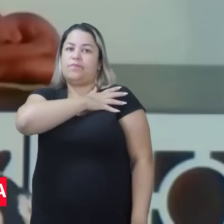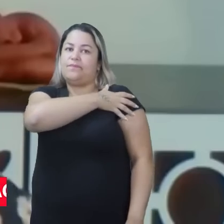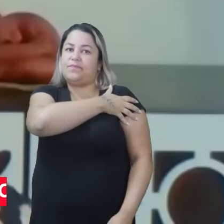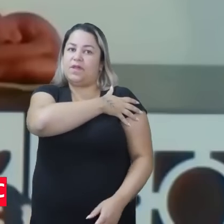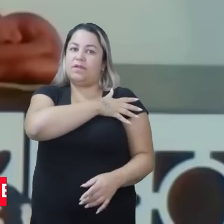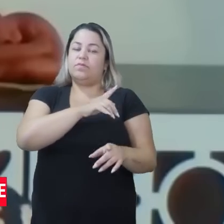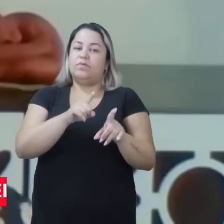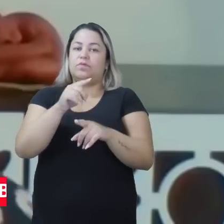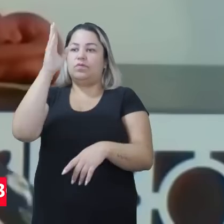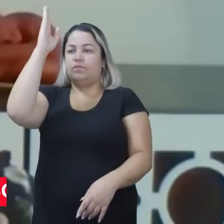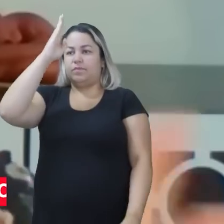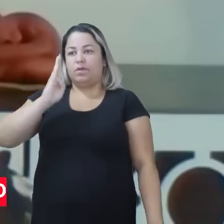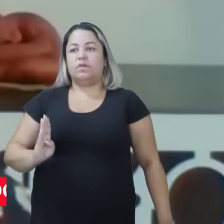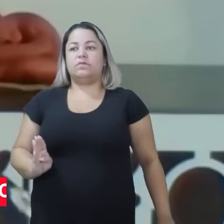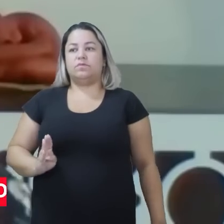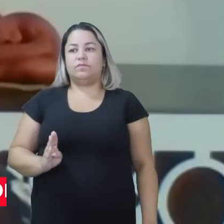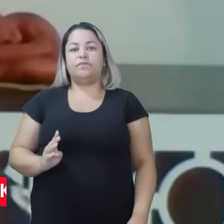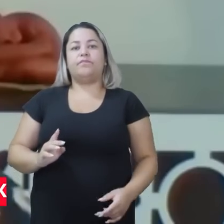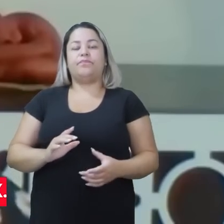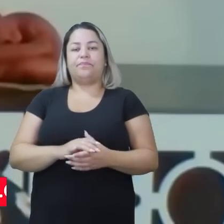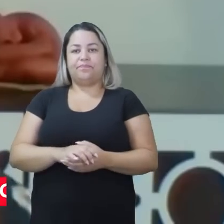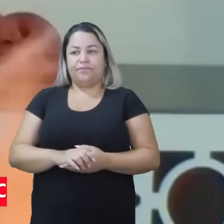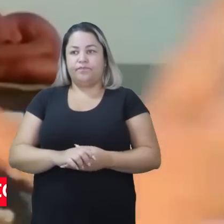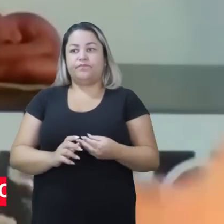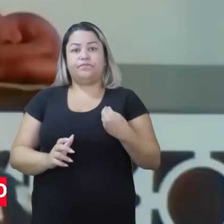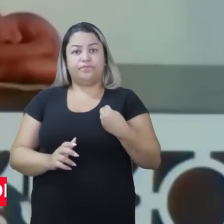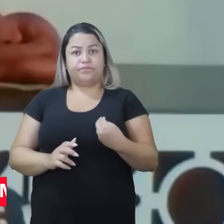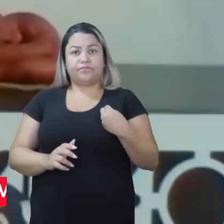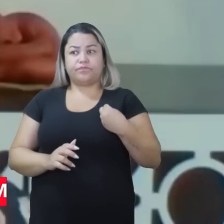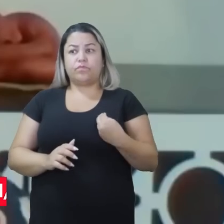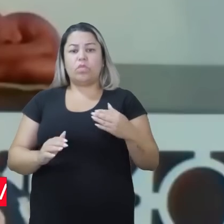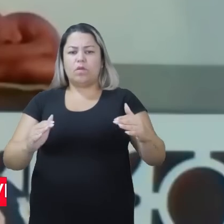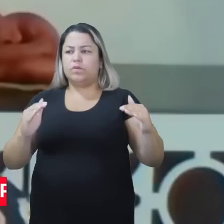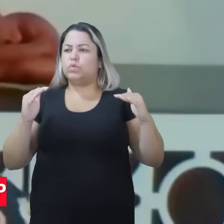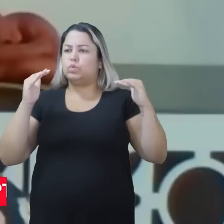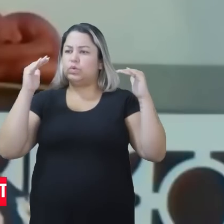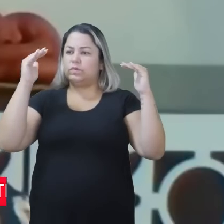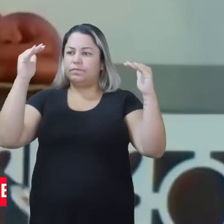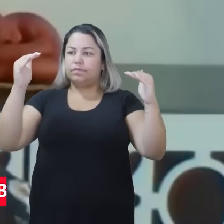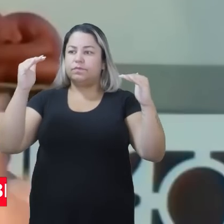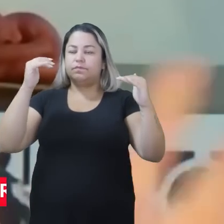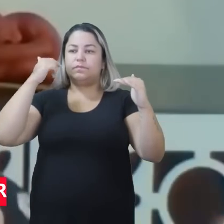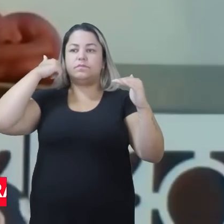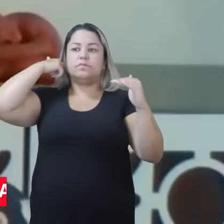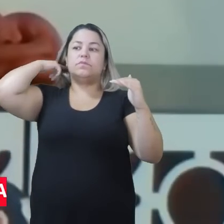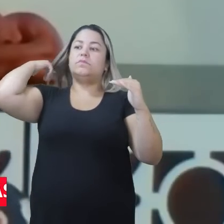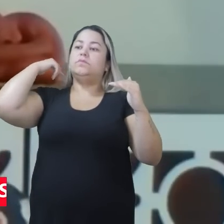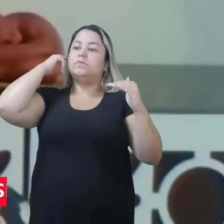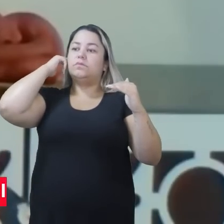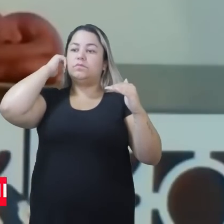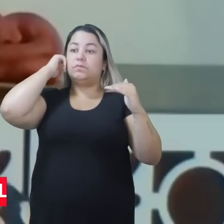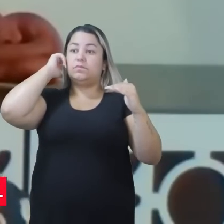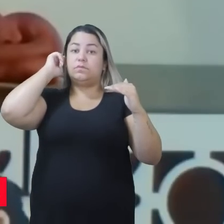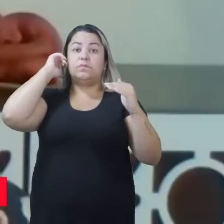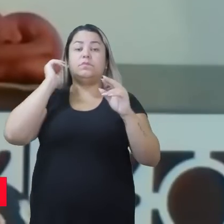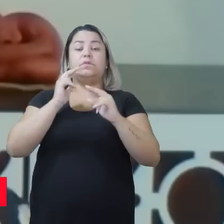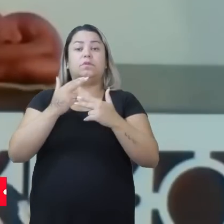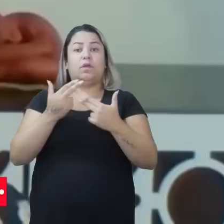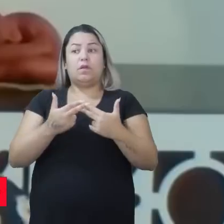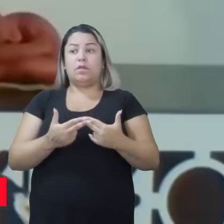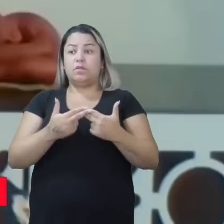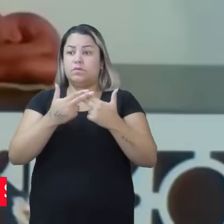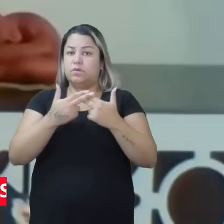Brasil, né, que estavam, digamos assim, no topo, né, das Forças Armadas brasileiras.